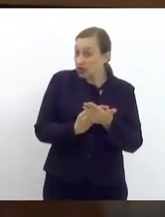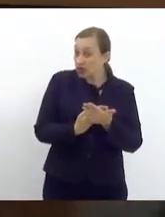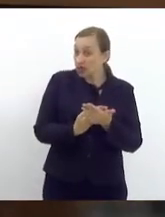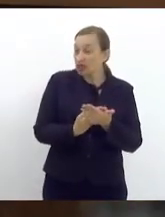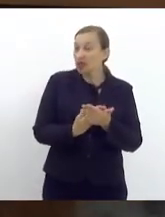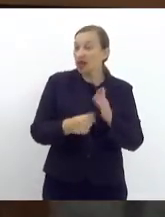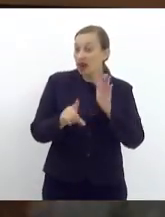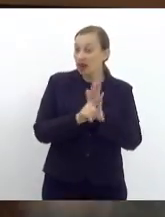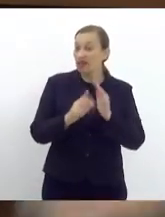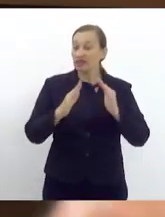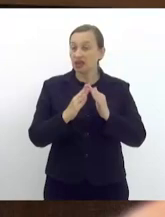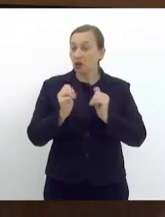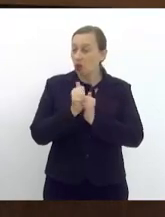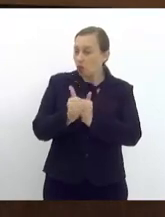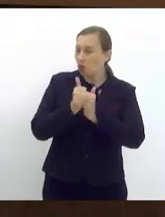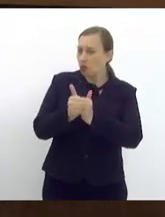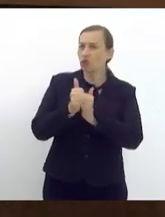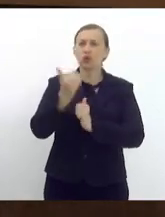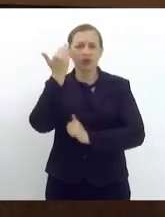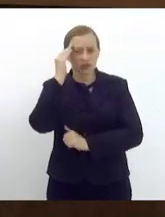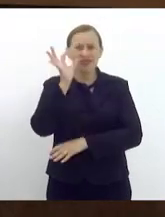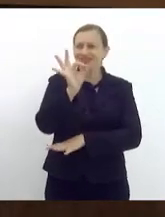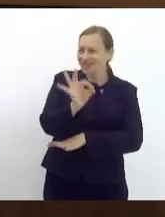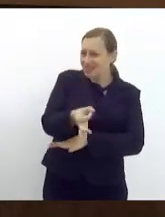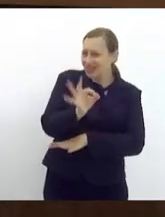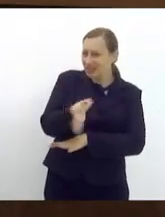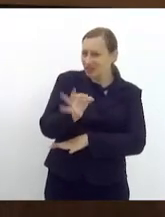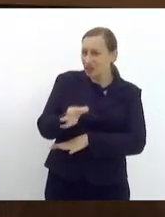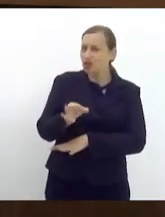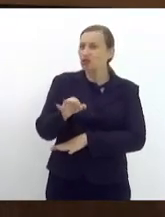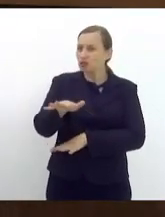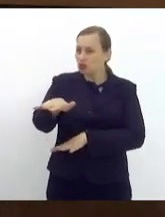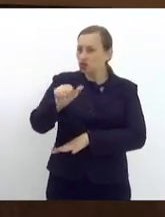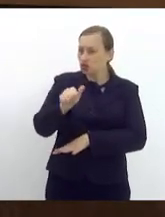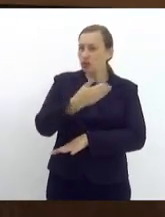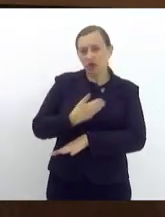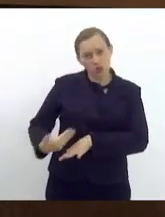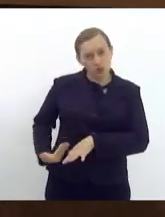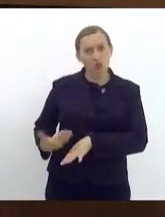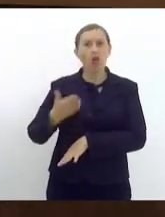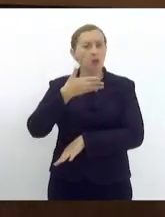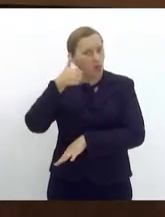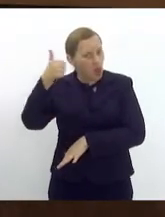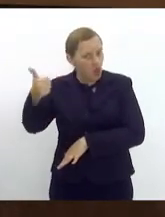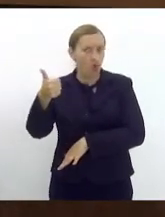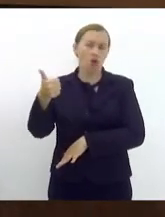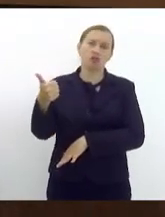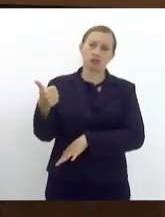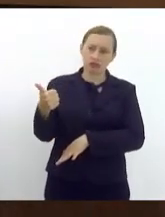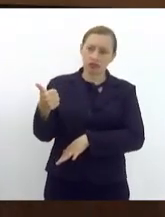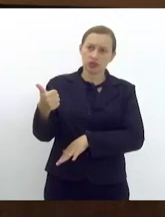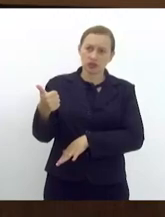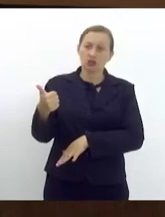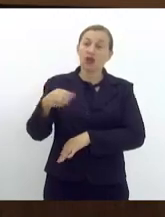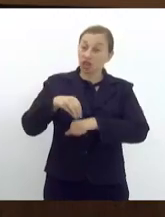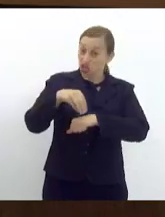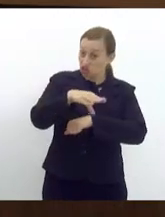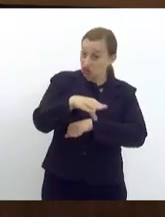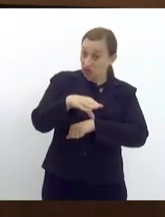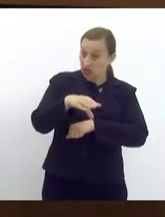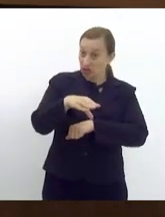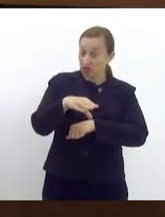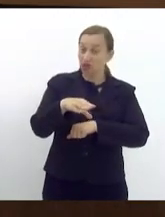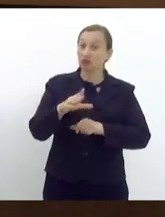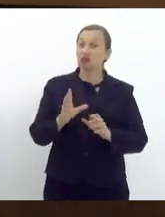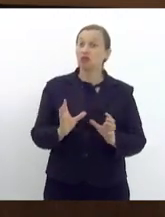casa, acompanha o entendimento exatamente do chamamento público, que seria a melhor forma para a indicação